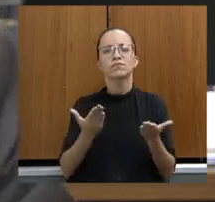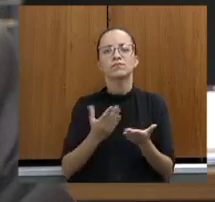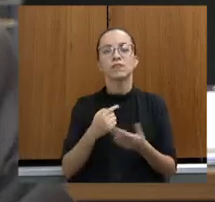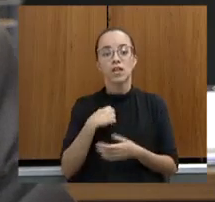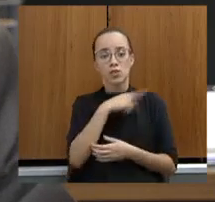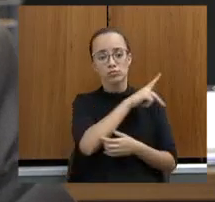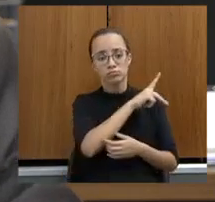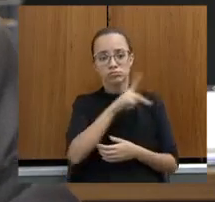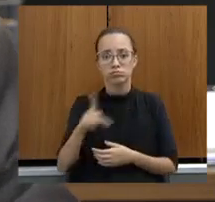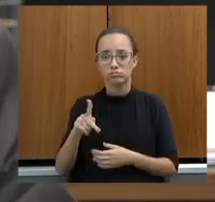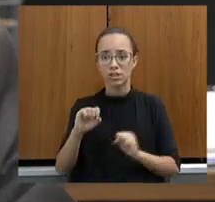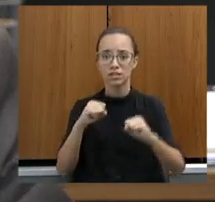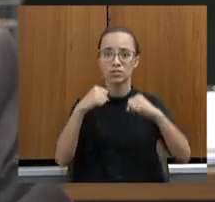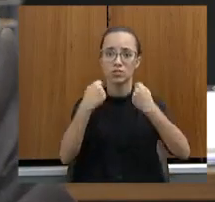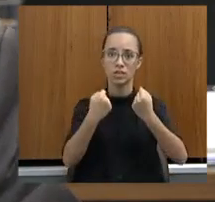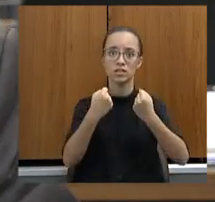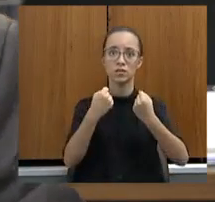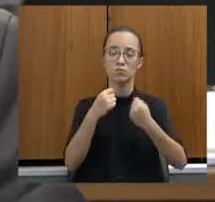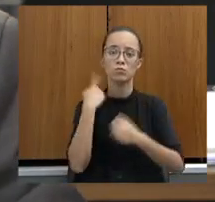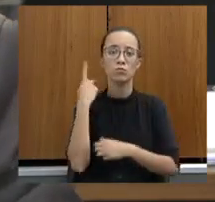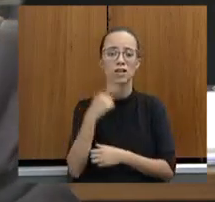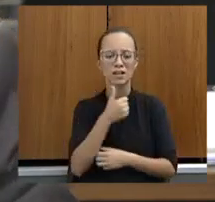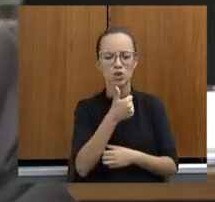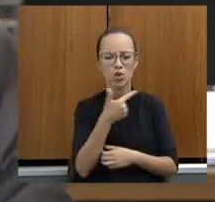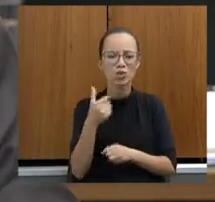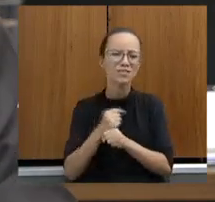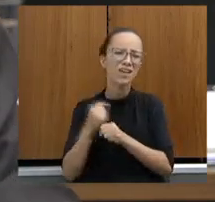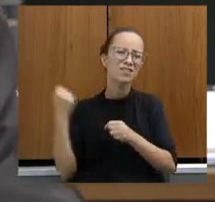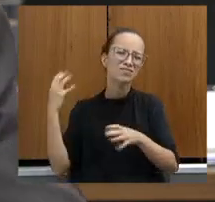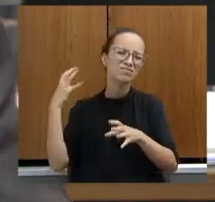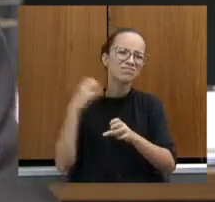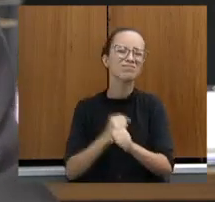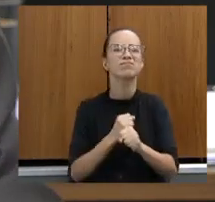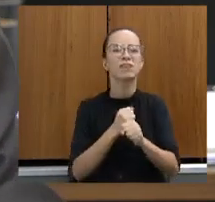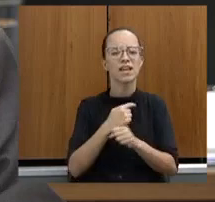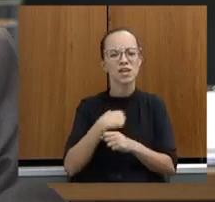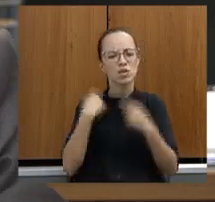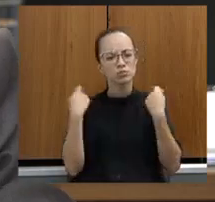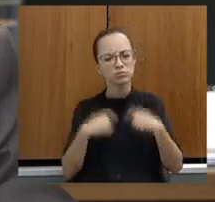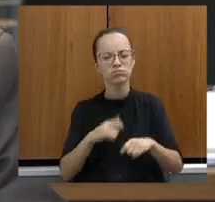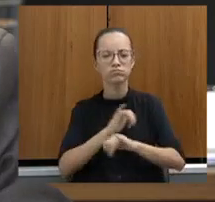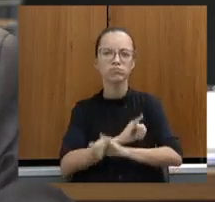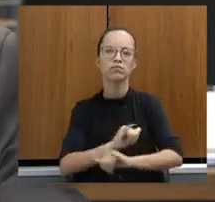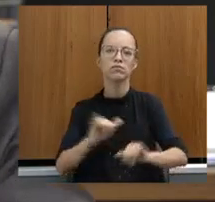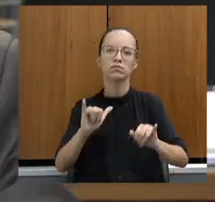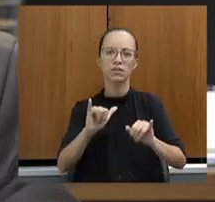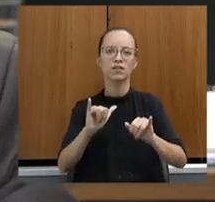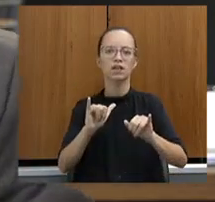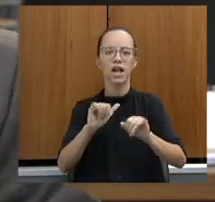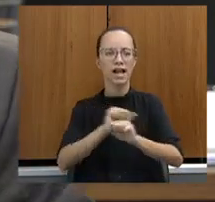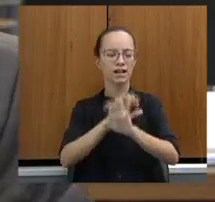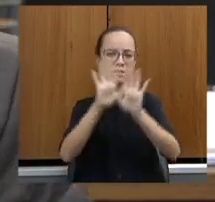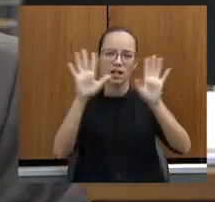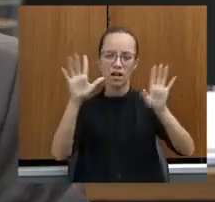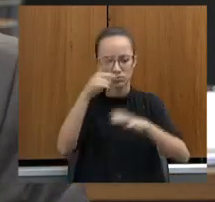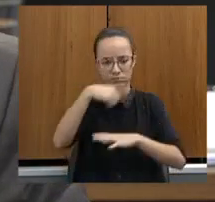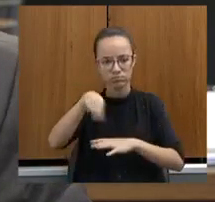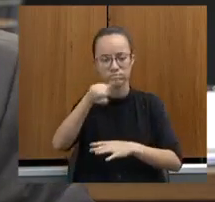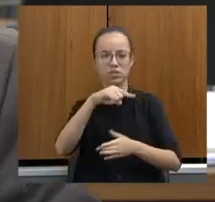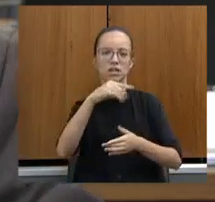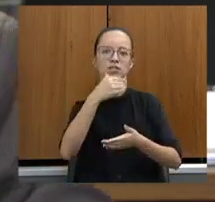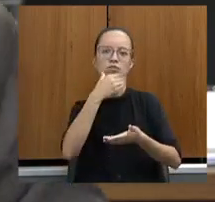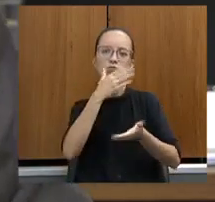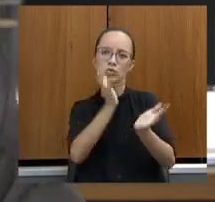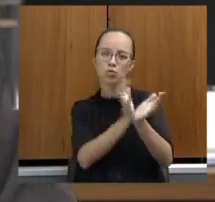é o presidente da Comissão de Segurança Pública doze anos pelo sexto biênico tem o teu dever de mostrar isso com clareza para o secretário